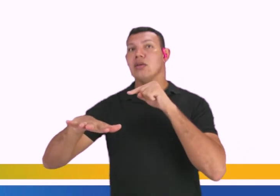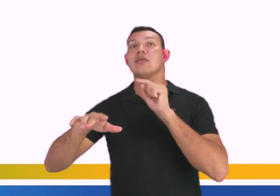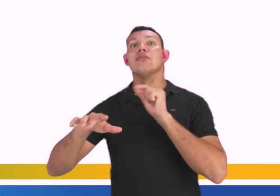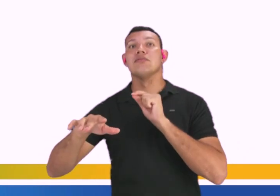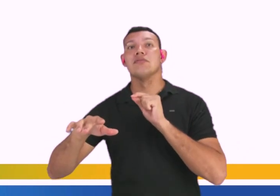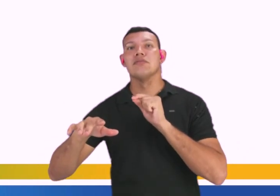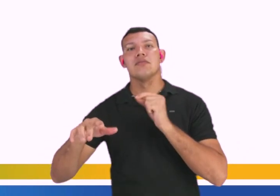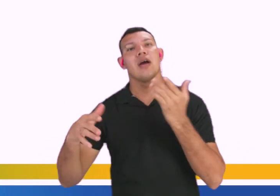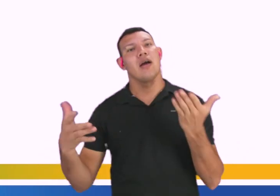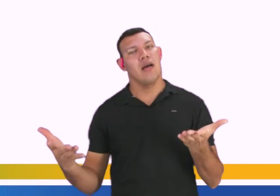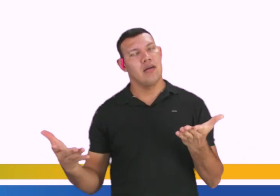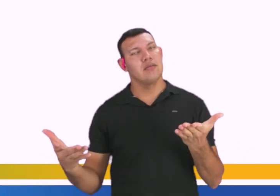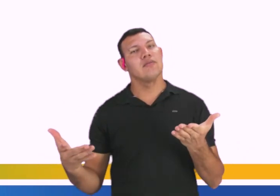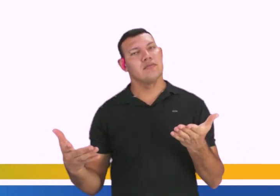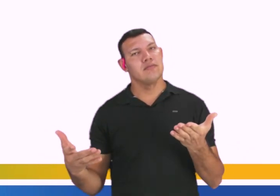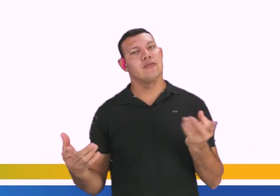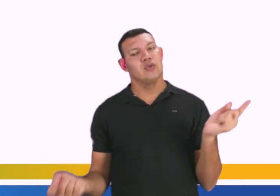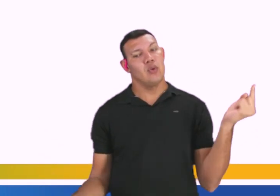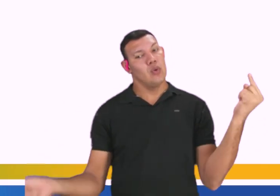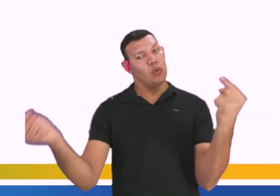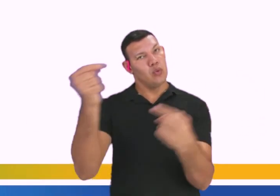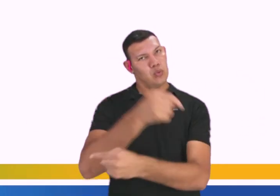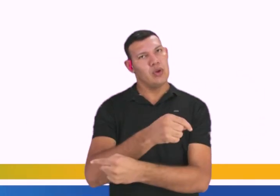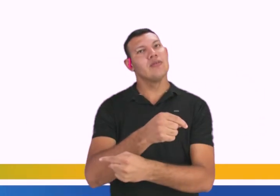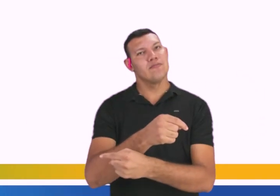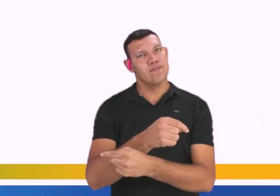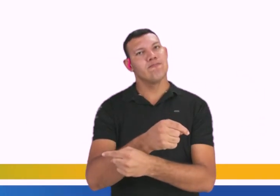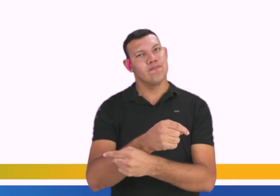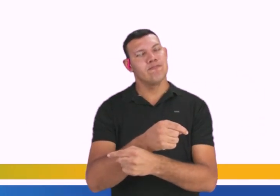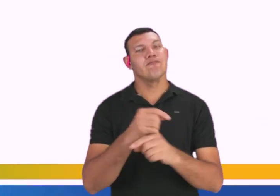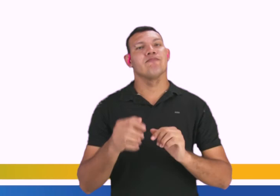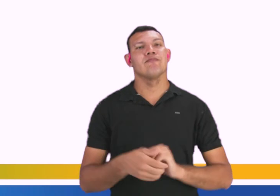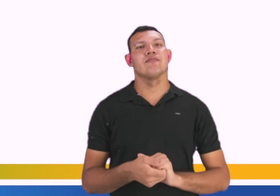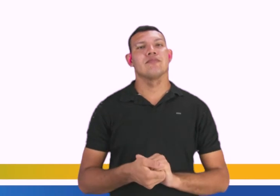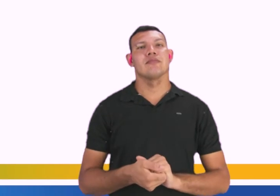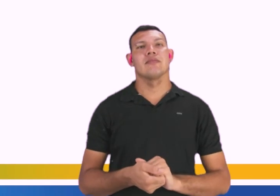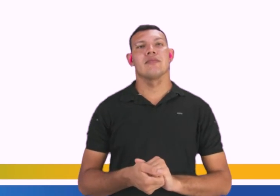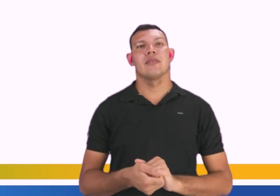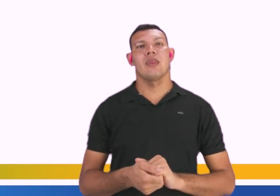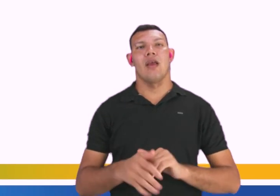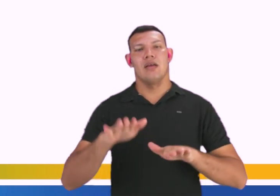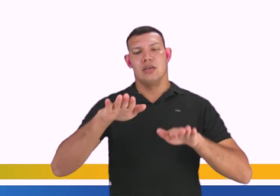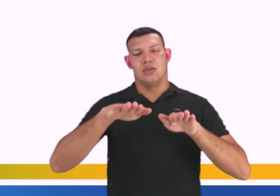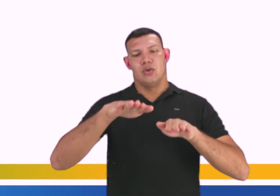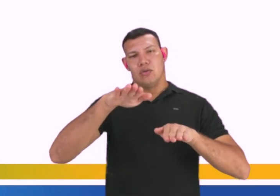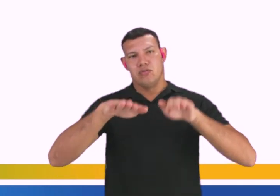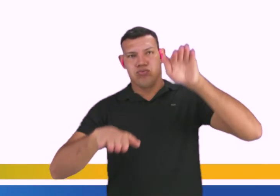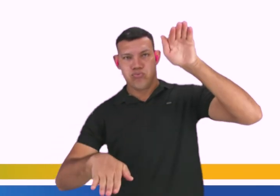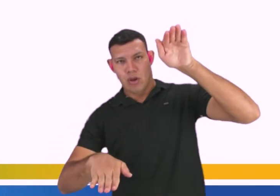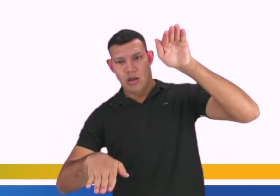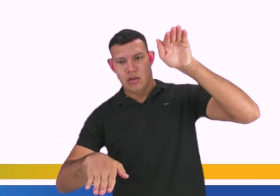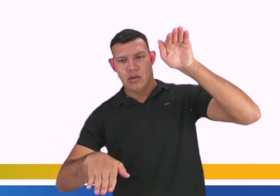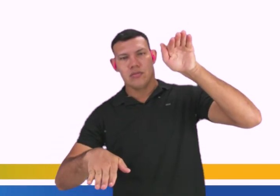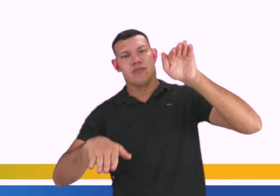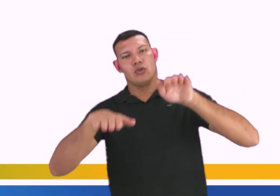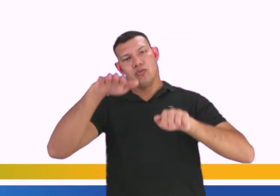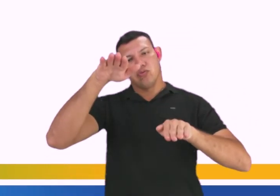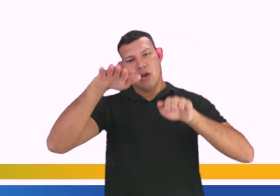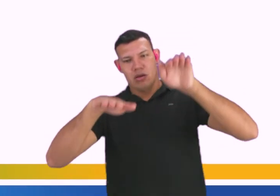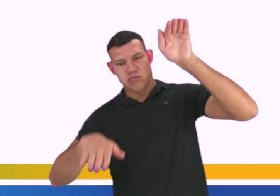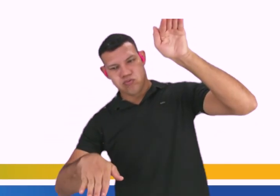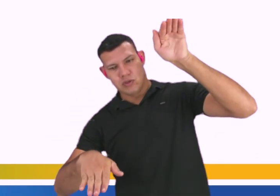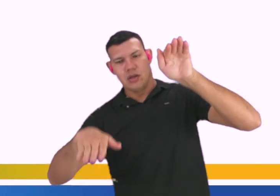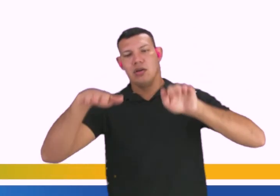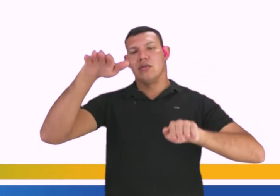que na equação, pressão é inversamente proporcional à área. E para um diminuir, o outro tem que aumentar. Ou seja, os